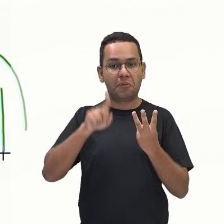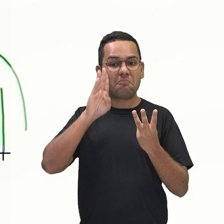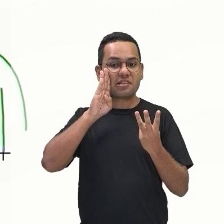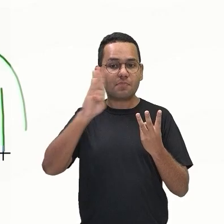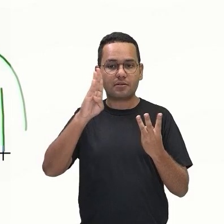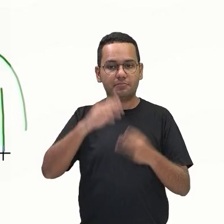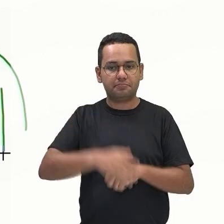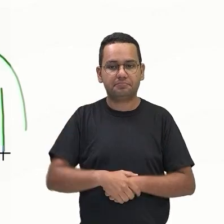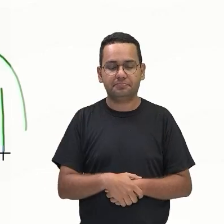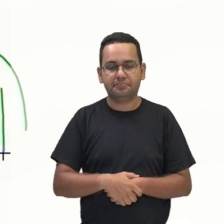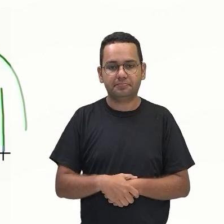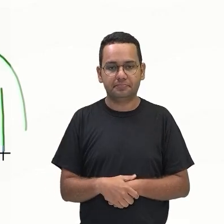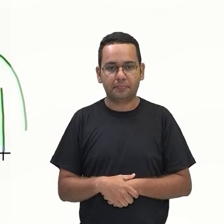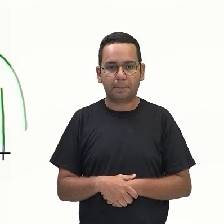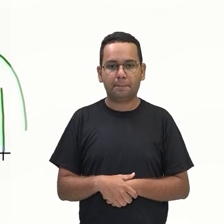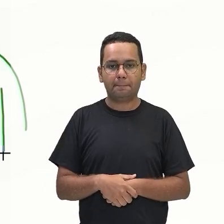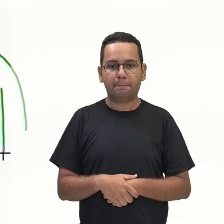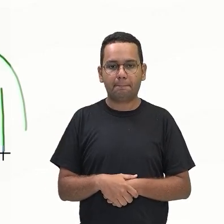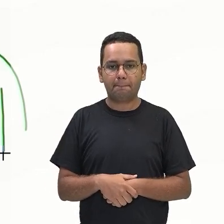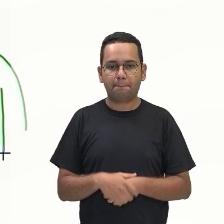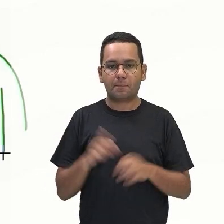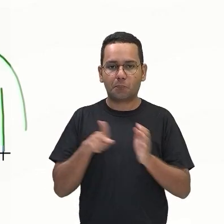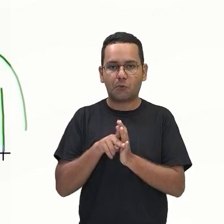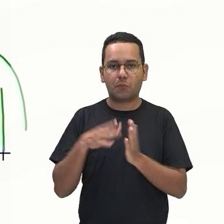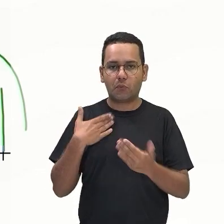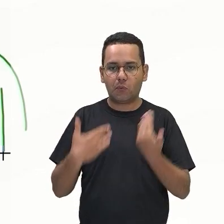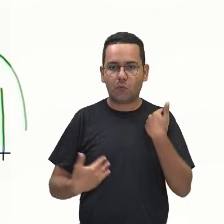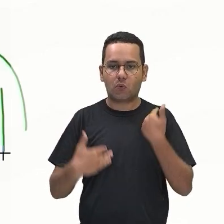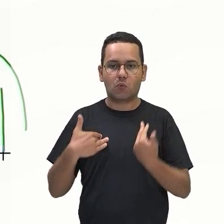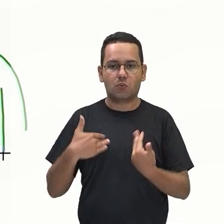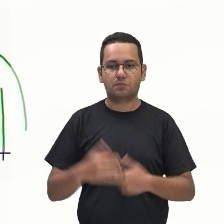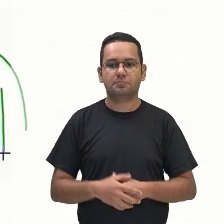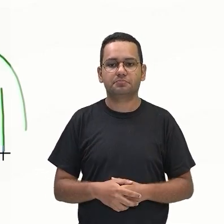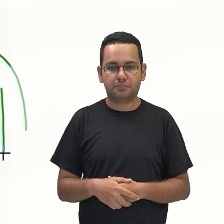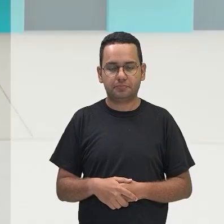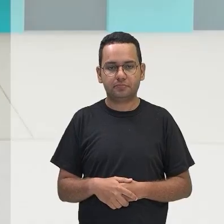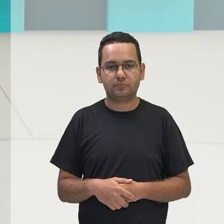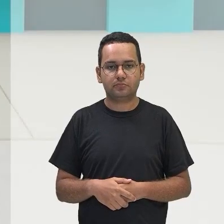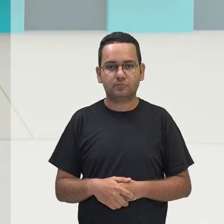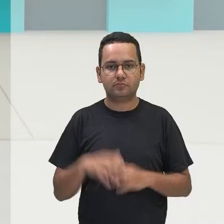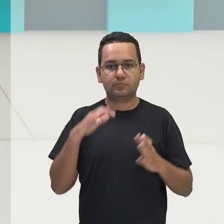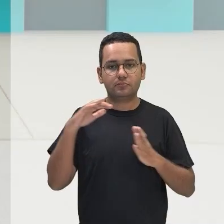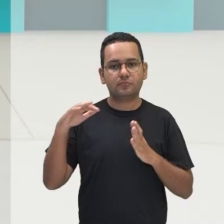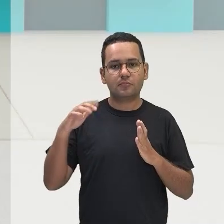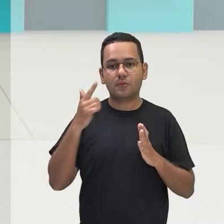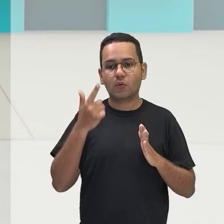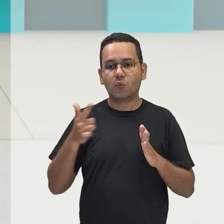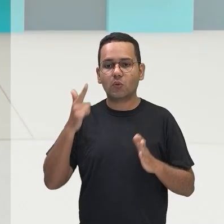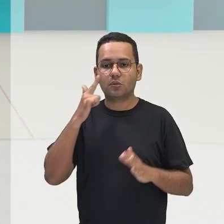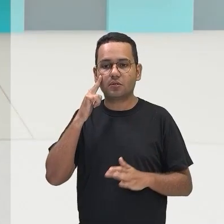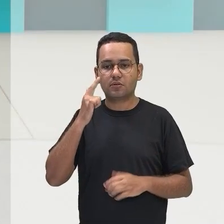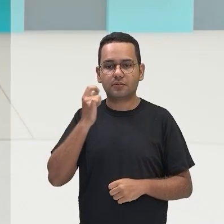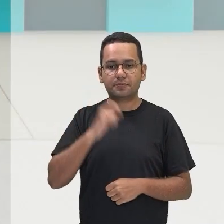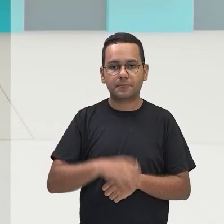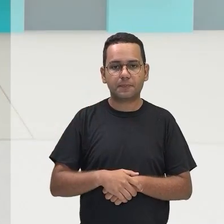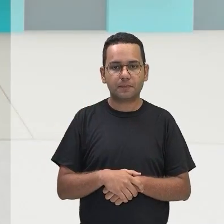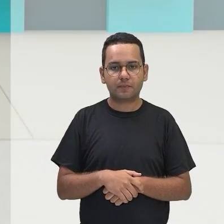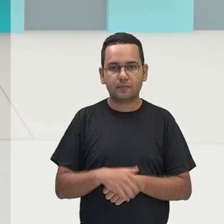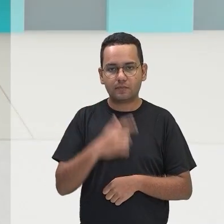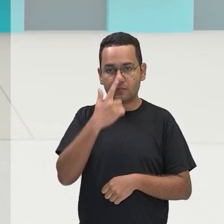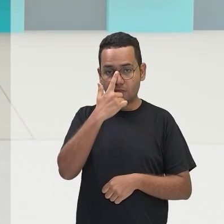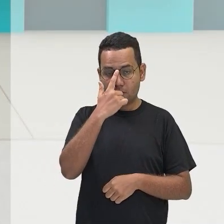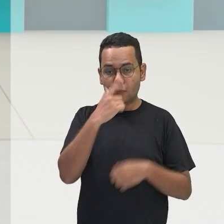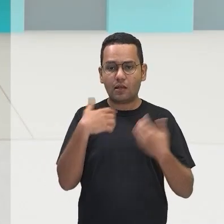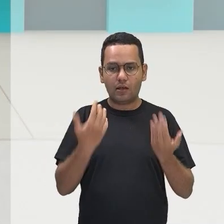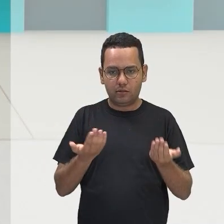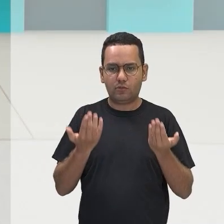três calibres que nós temos no nosso corpo, tá? Prosseguindo, nós vamos ver aí, ó, que a prática regular de